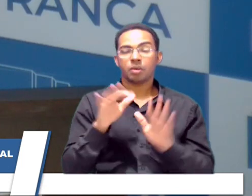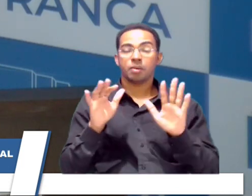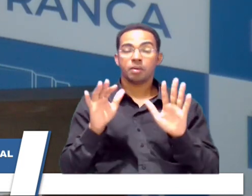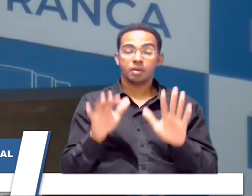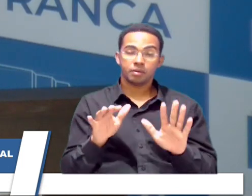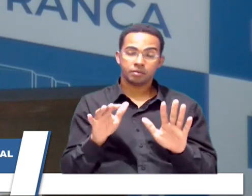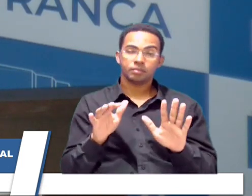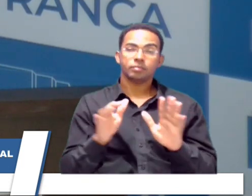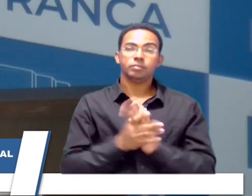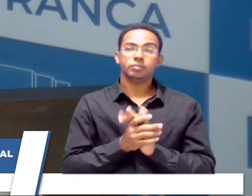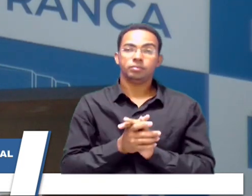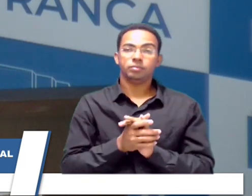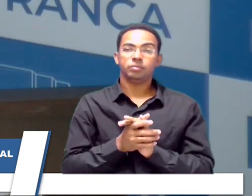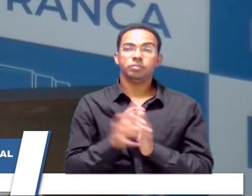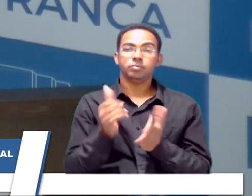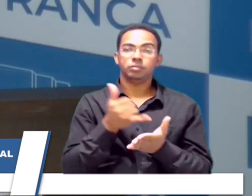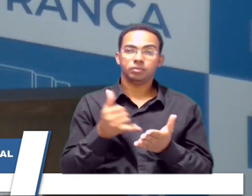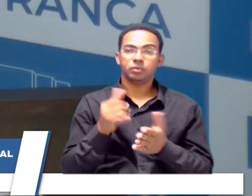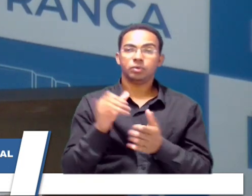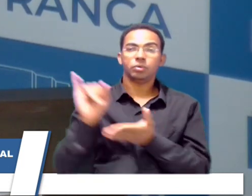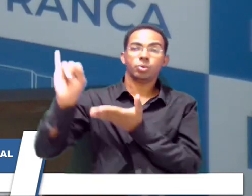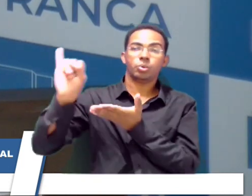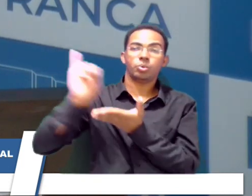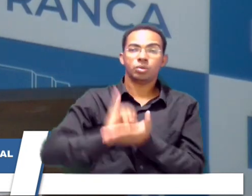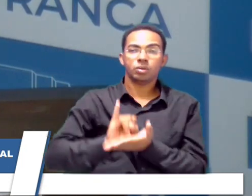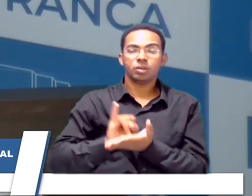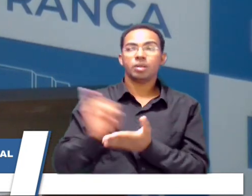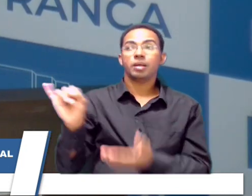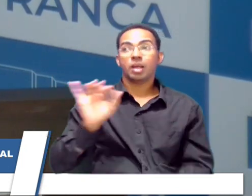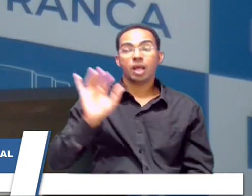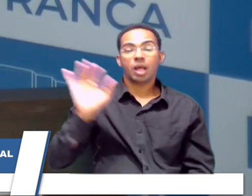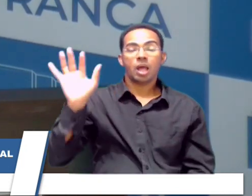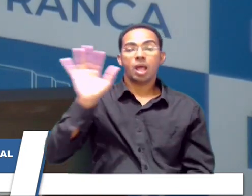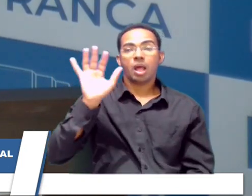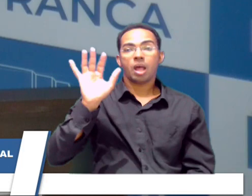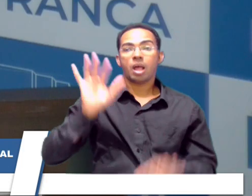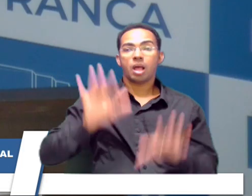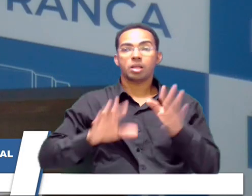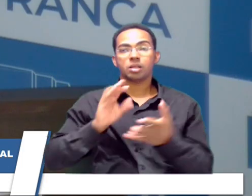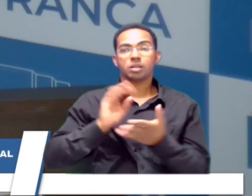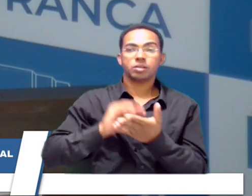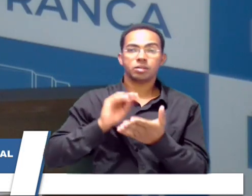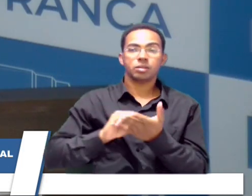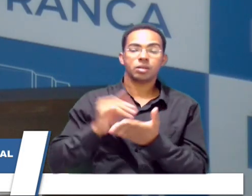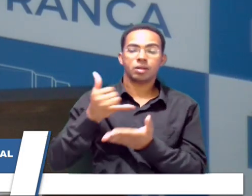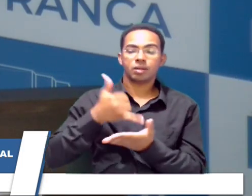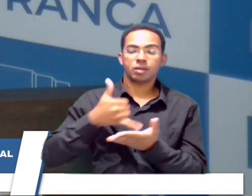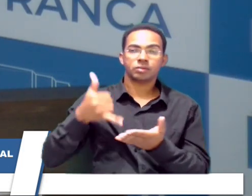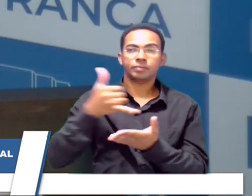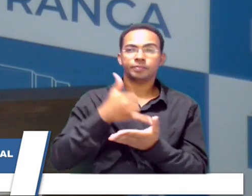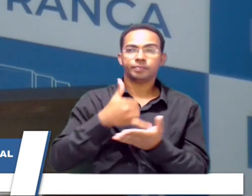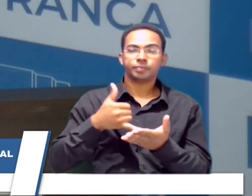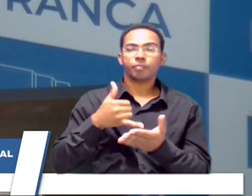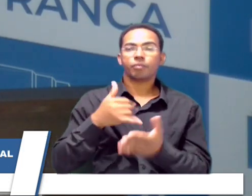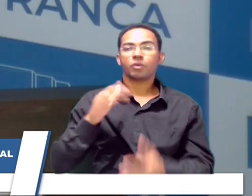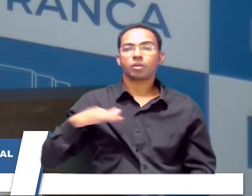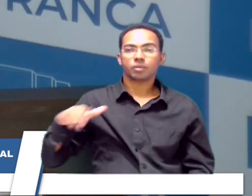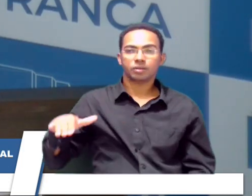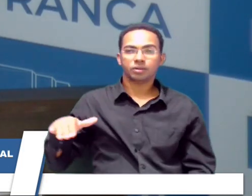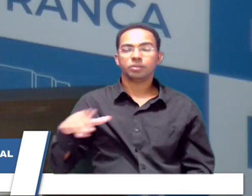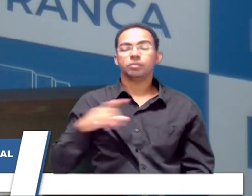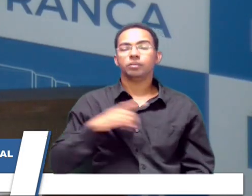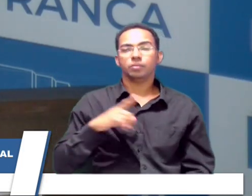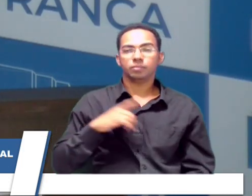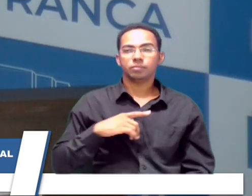porém o óleo era importado, é muito caro, às vezes faltava o óleo. Era uma criança que ela tinha